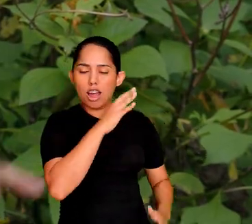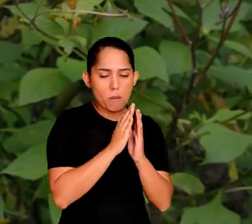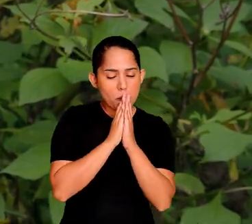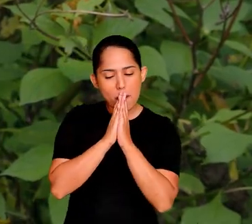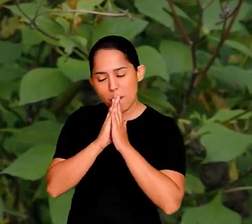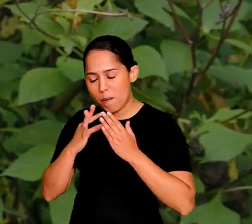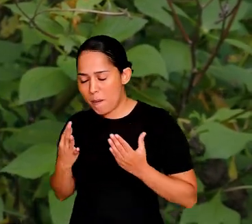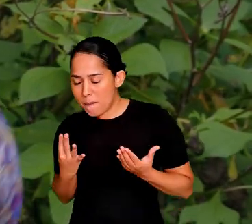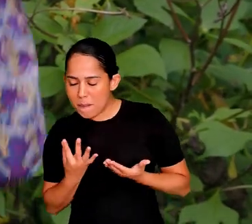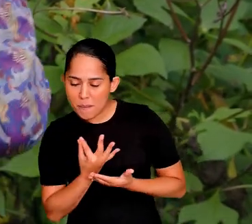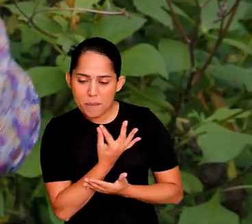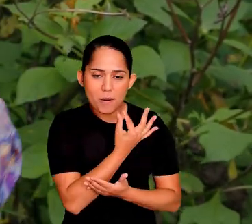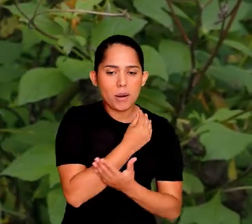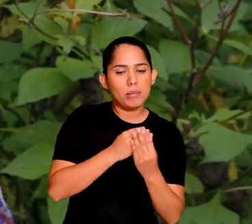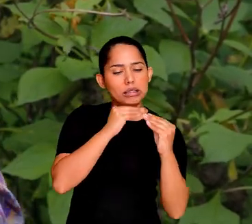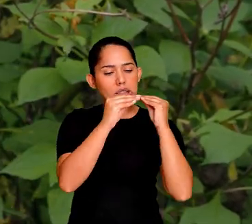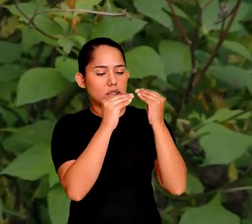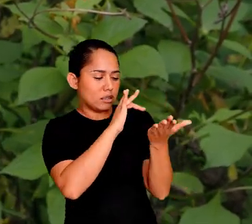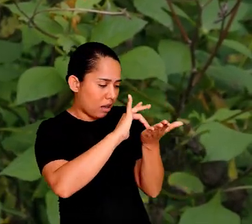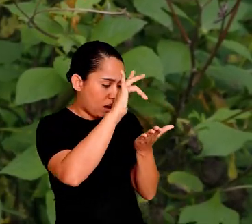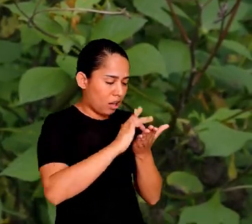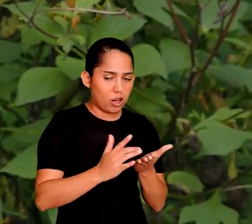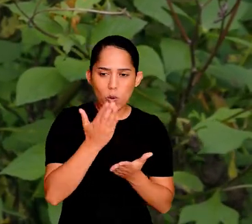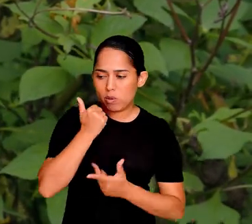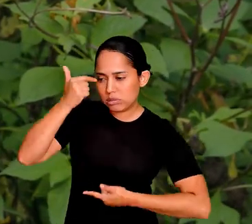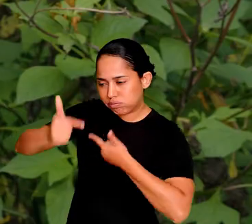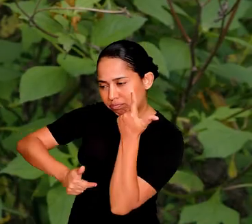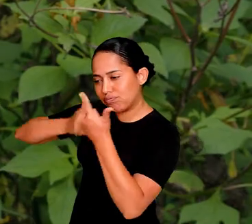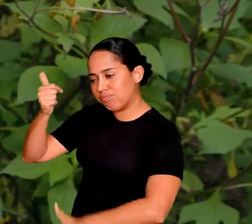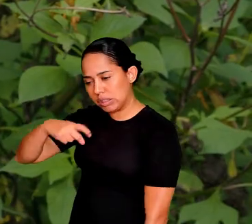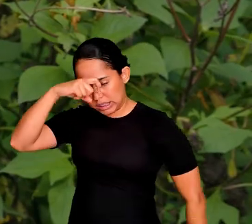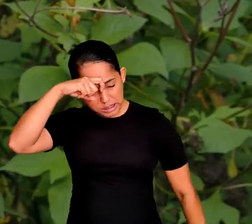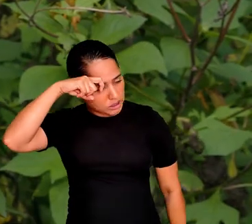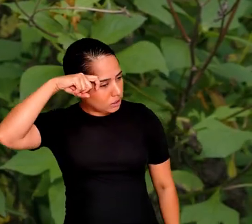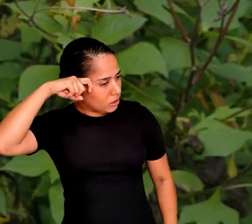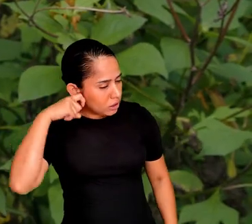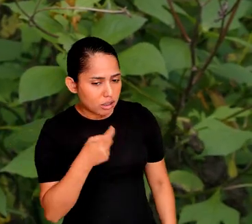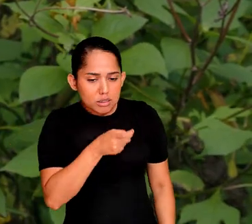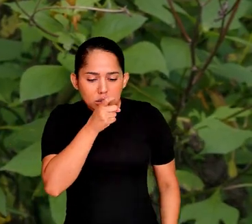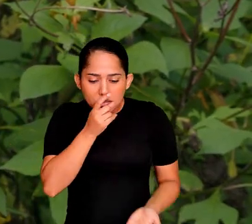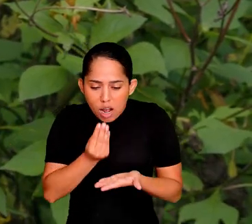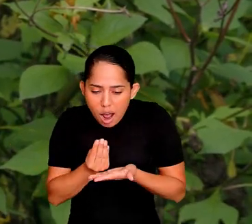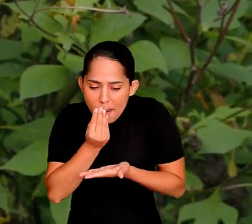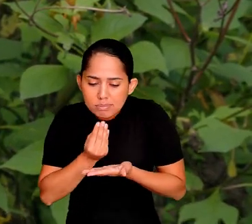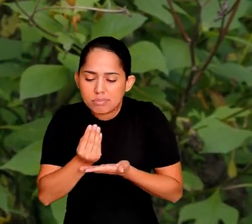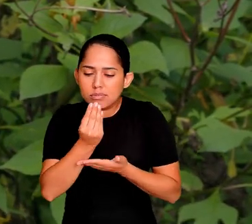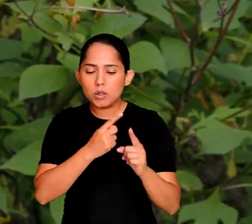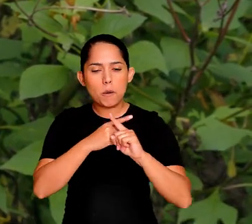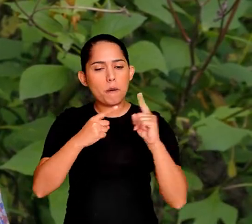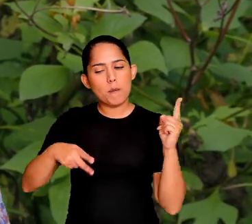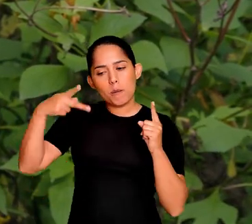com antenas, reza as novenas, novela, celular. A comida suada, labutada, é fria que se